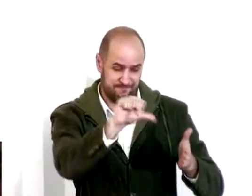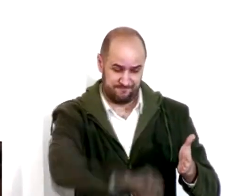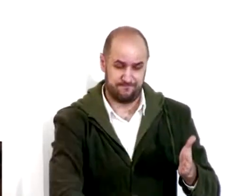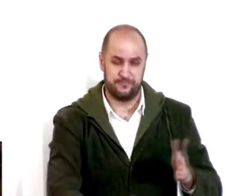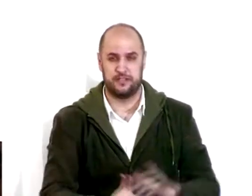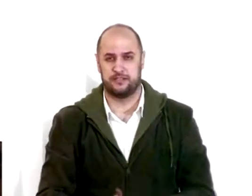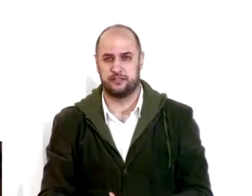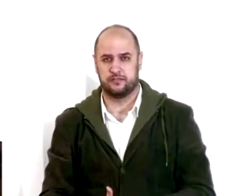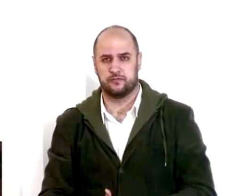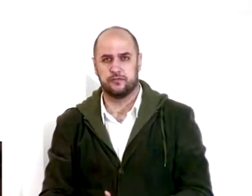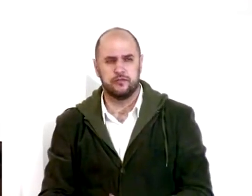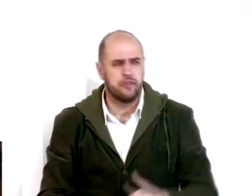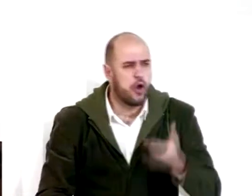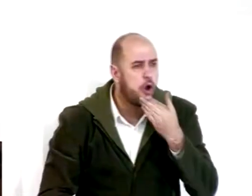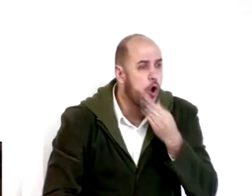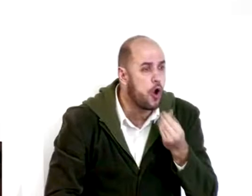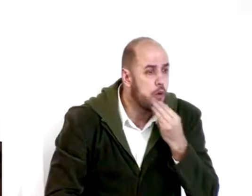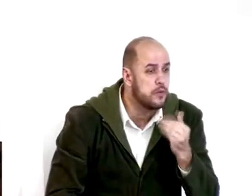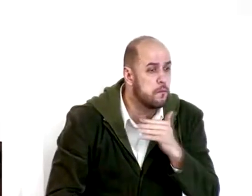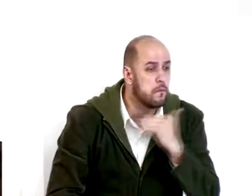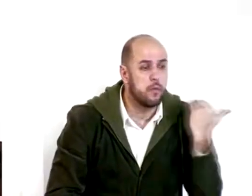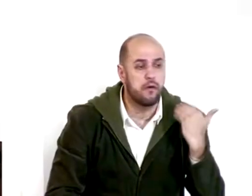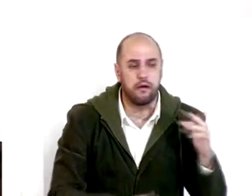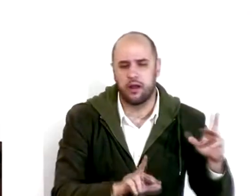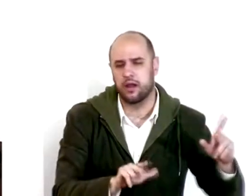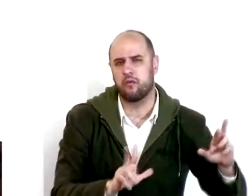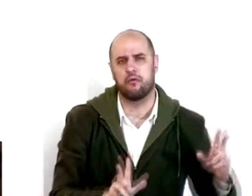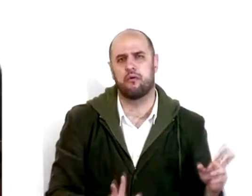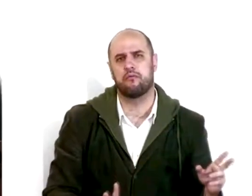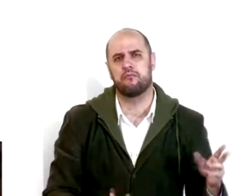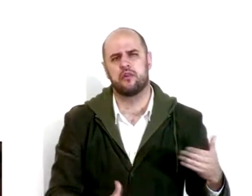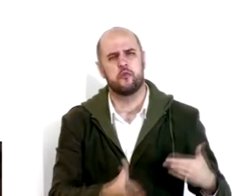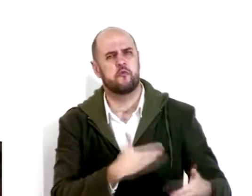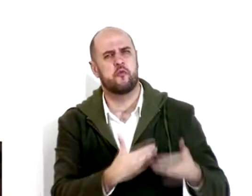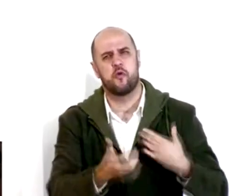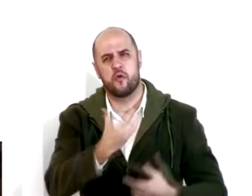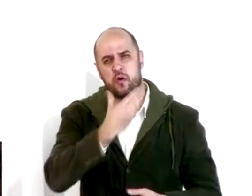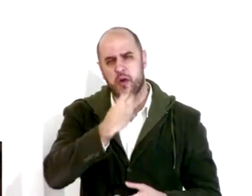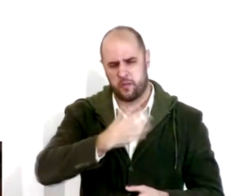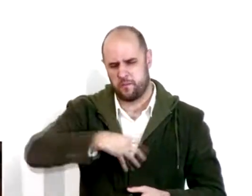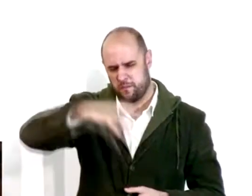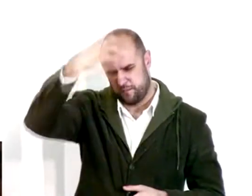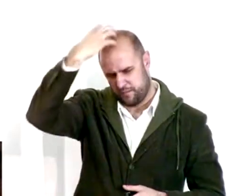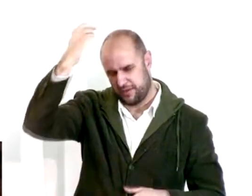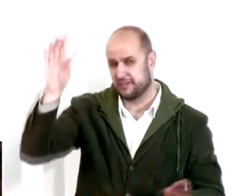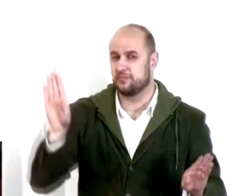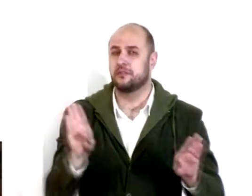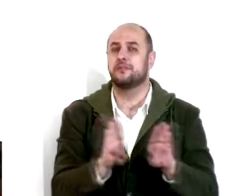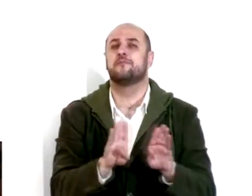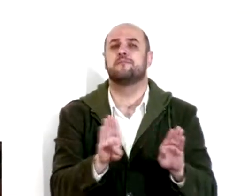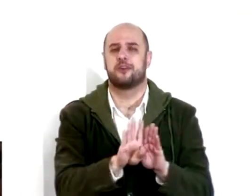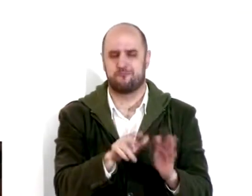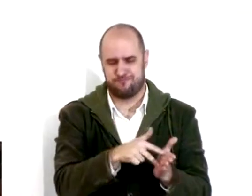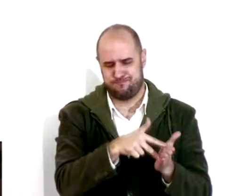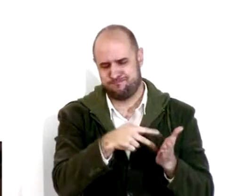como homens morrereis, e como qualquer dos príncipes, haveis de